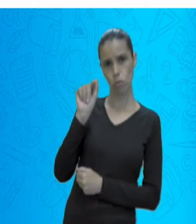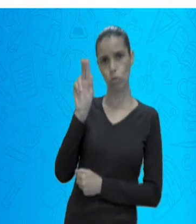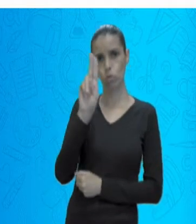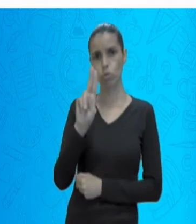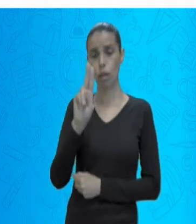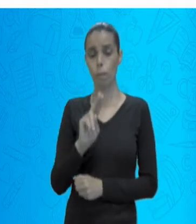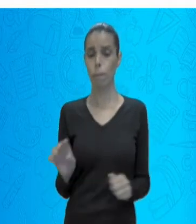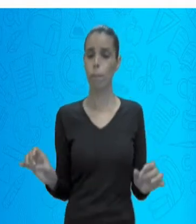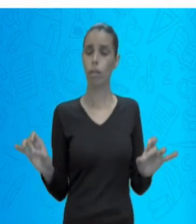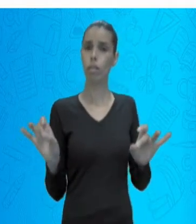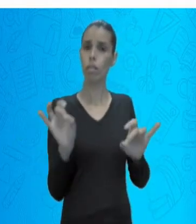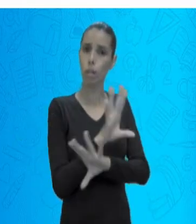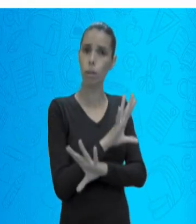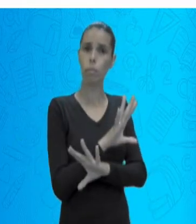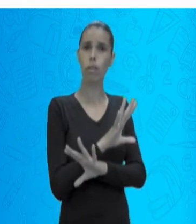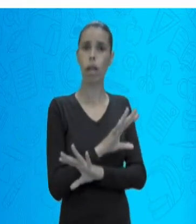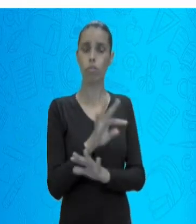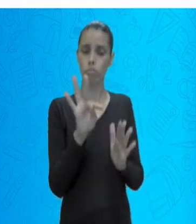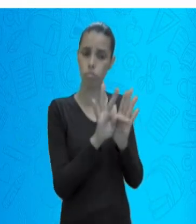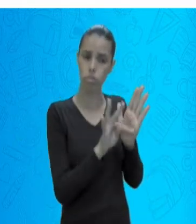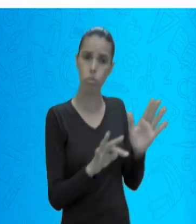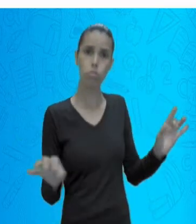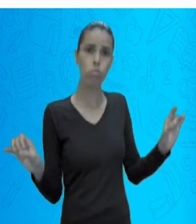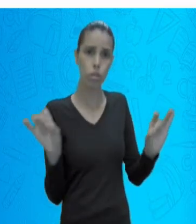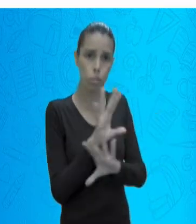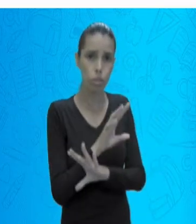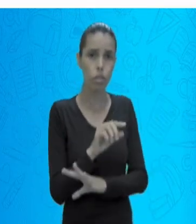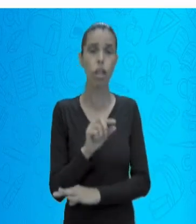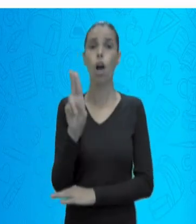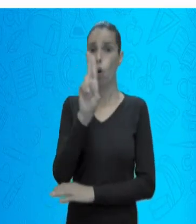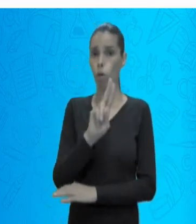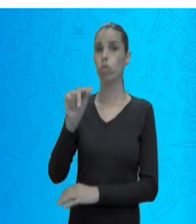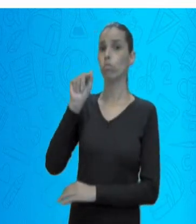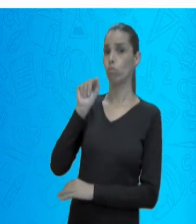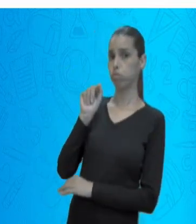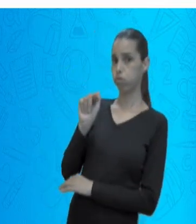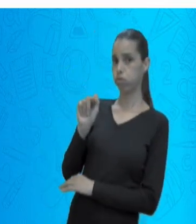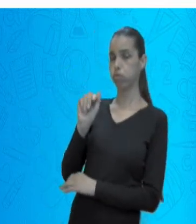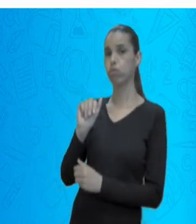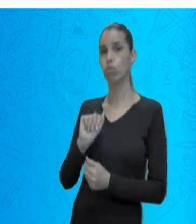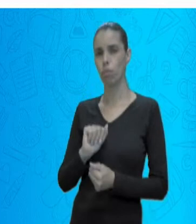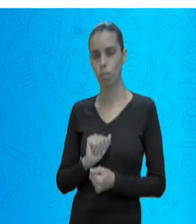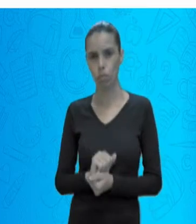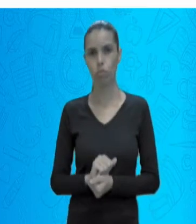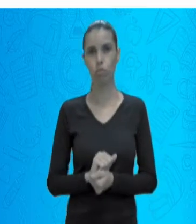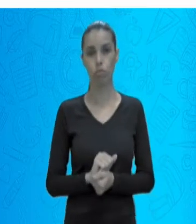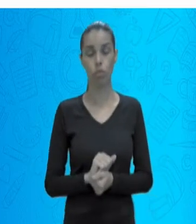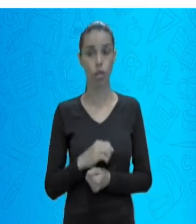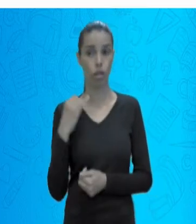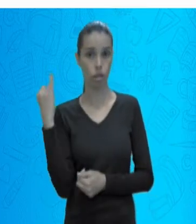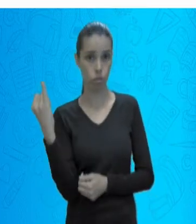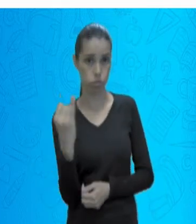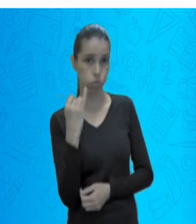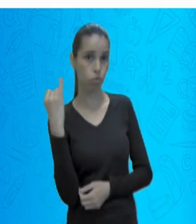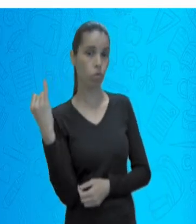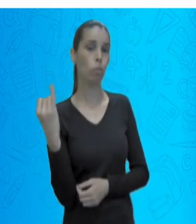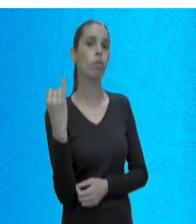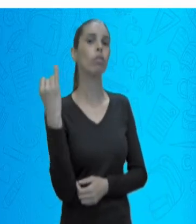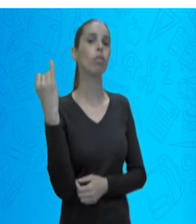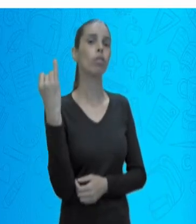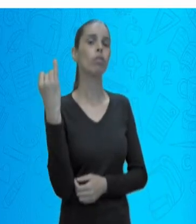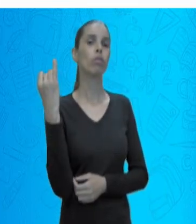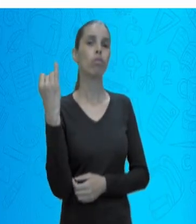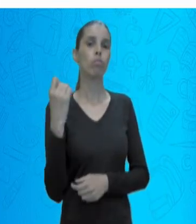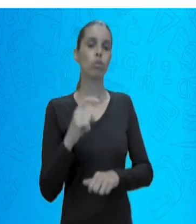aquela parte. Dessa forma, porque encerra um texto. Ele serve para finalizar uma frase